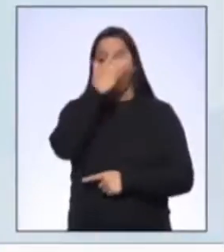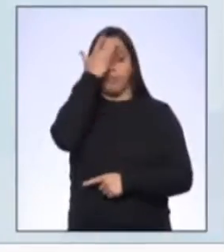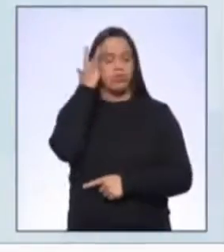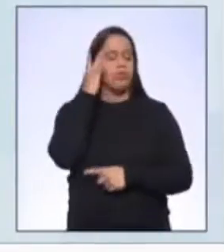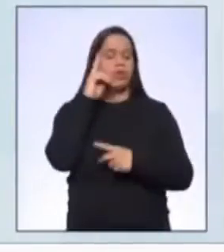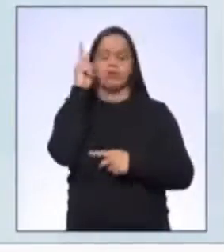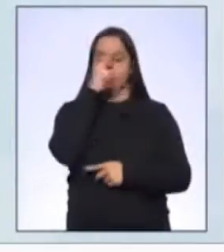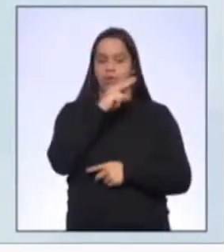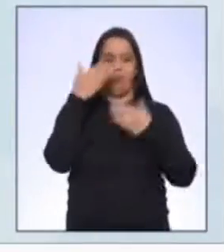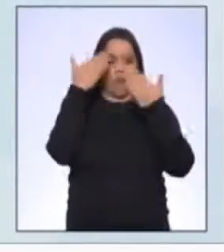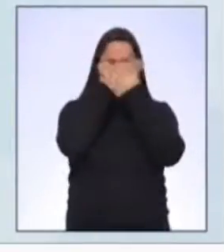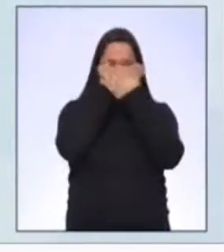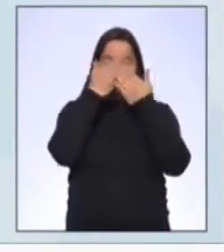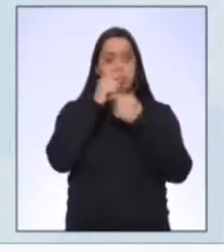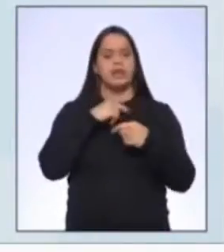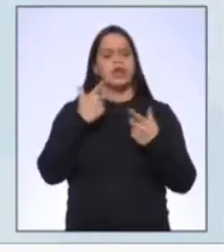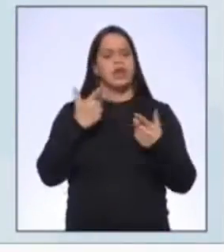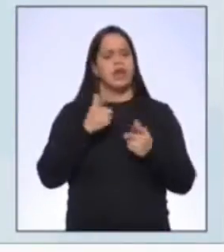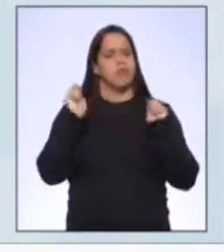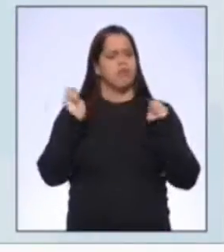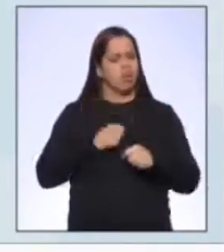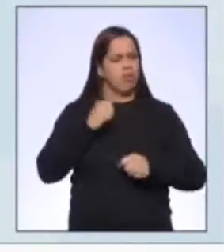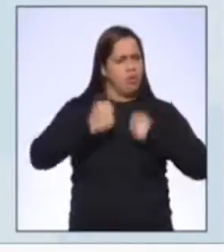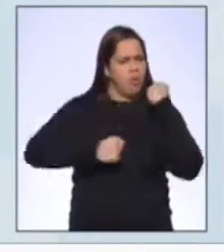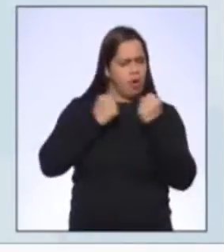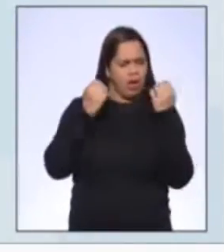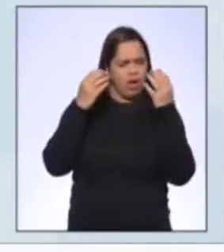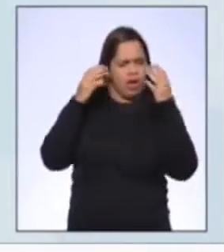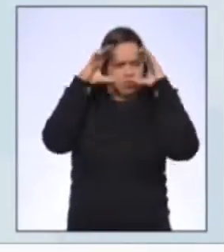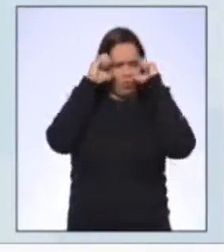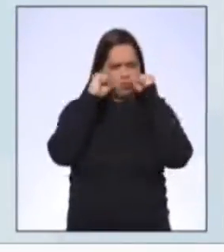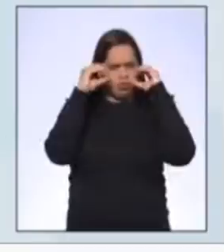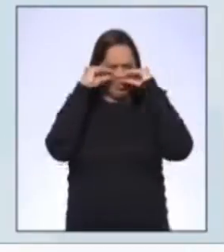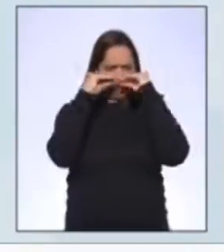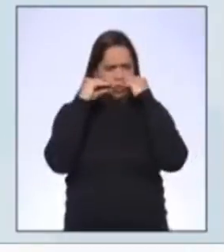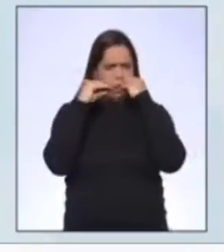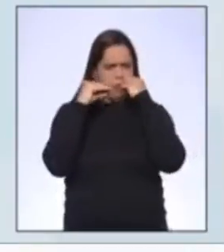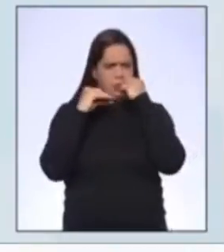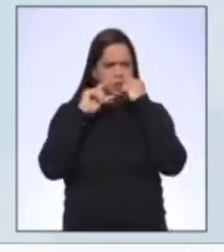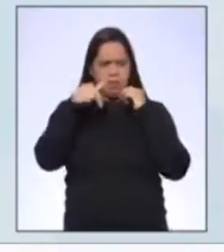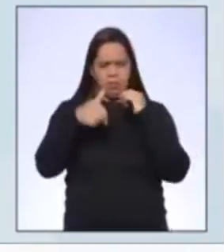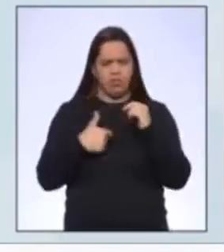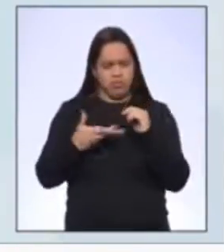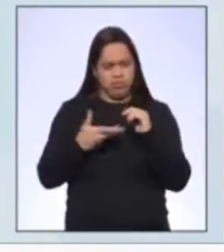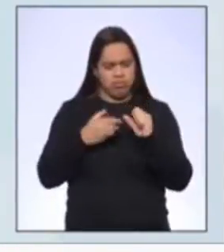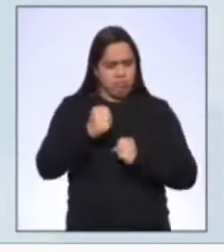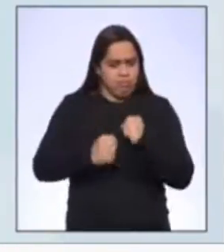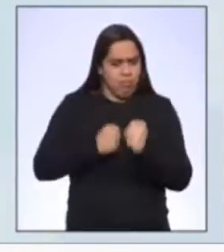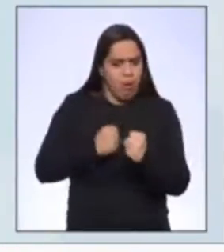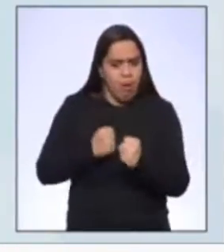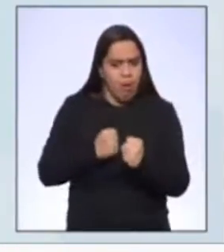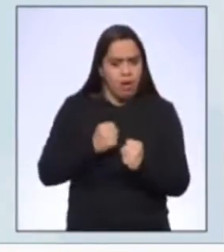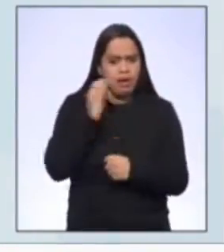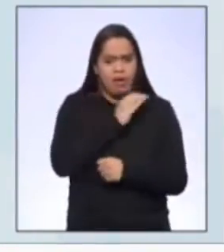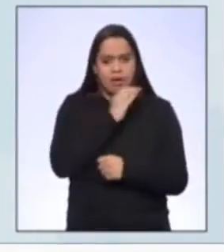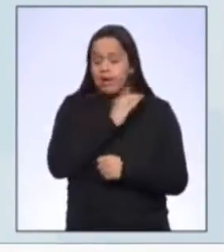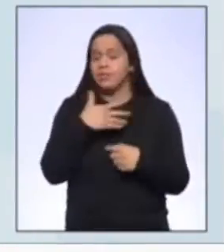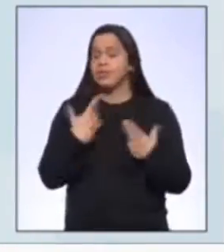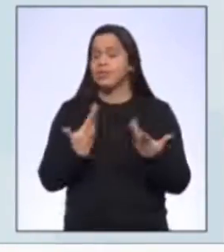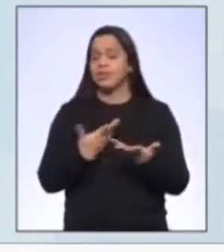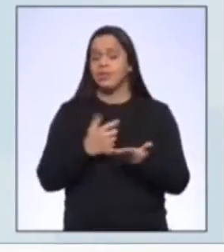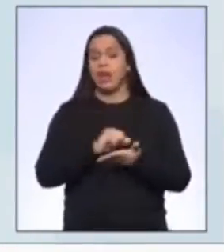não vê será possível ocorrer no escuro de olhos vendados depois de acelerar os passos e qualquer atividade